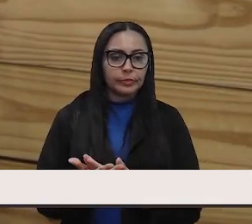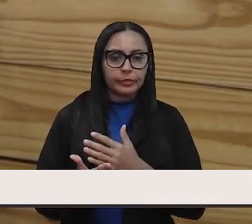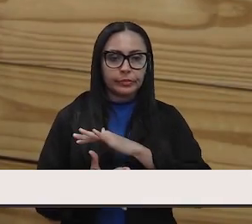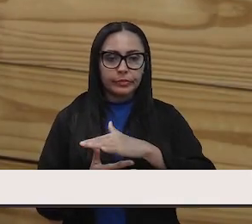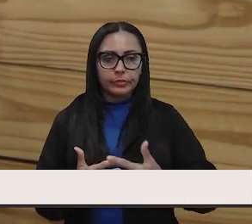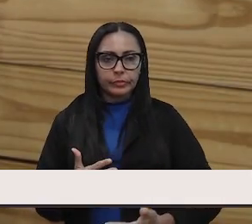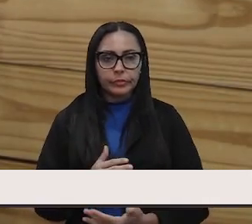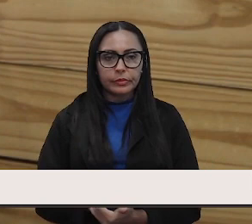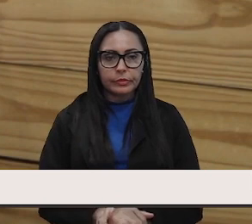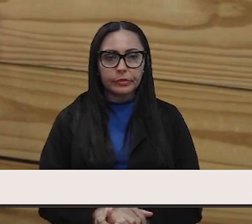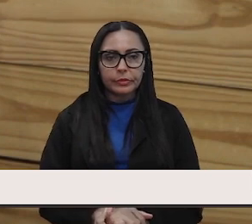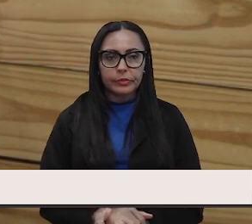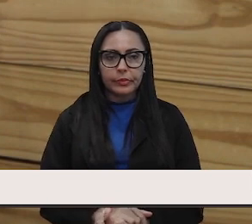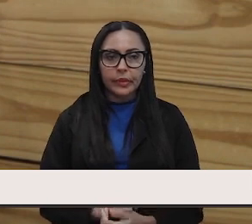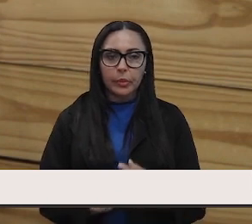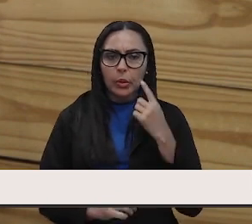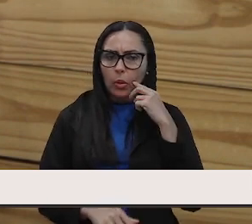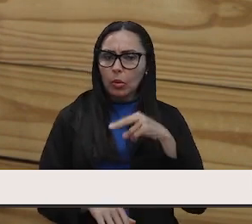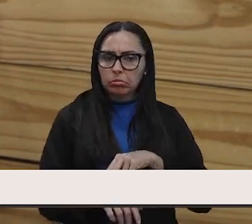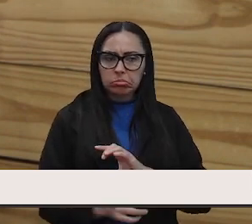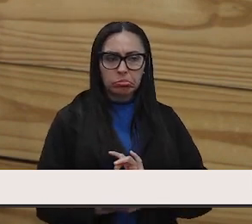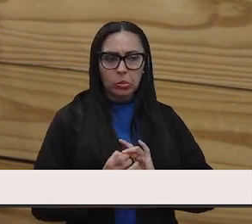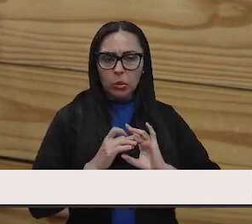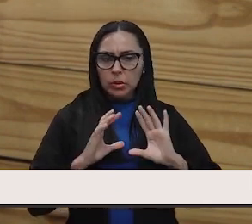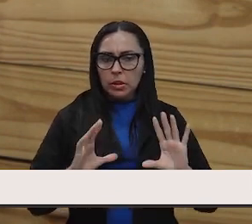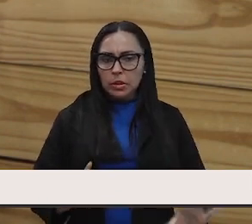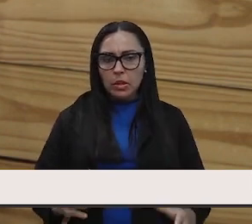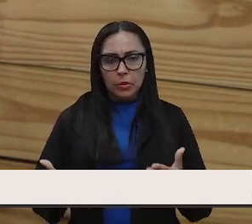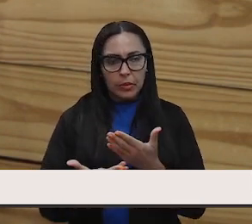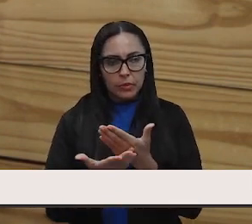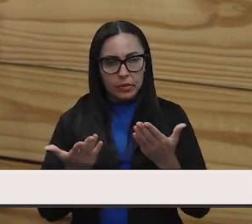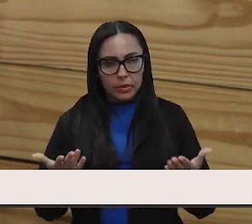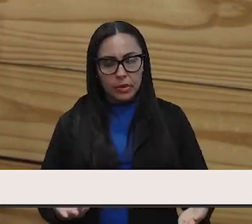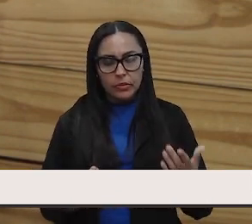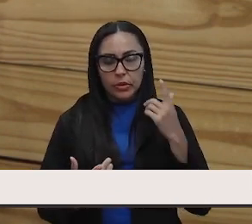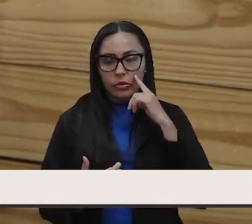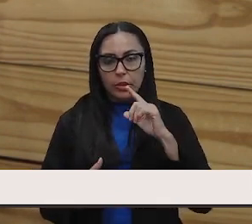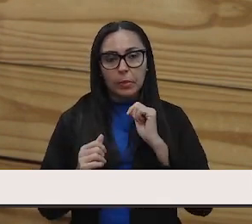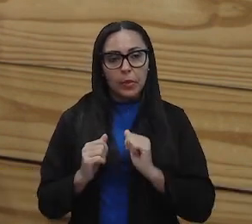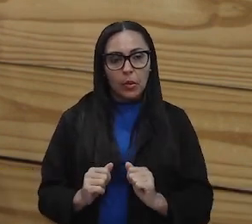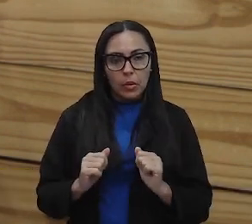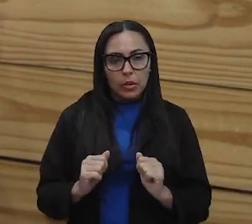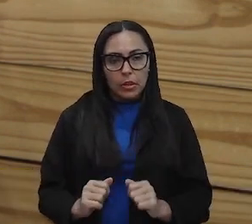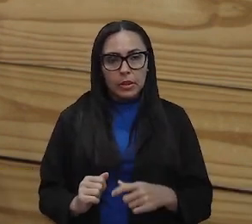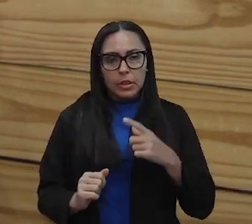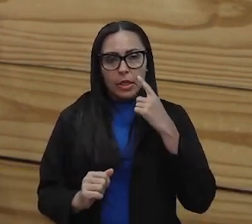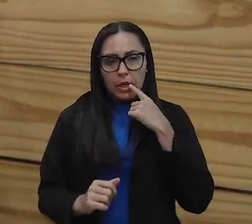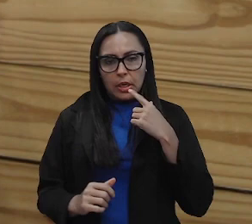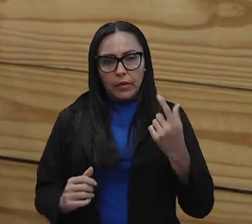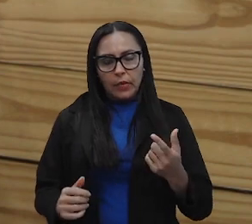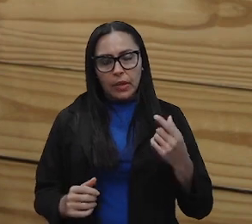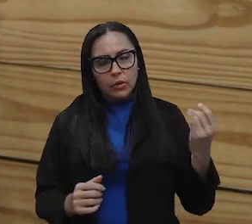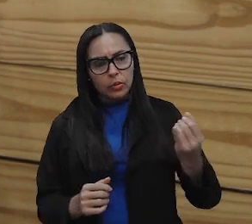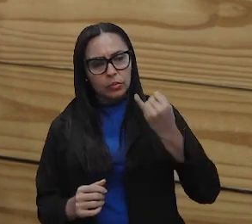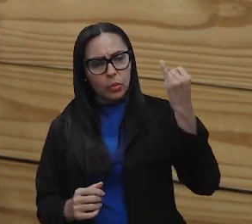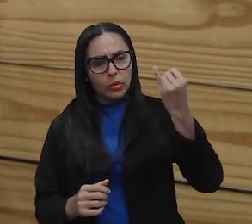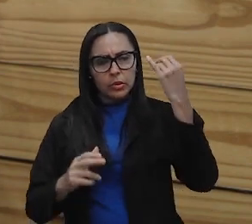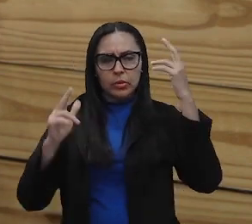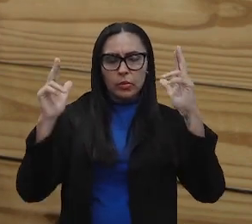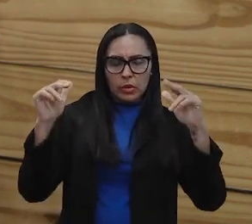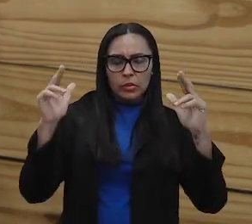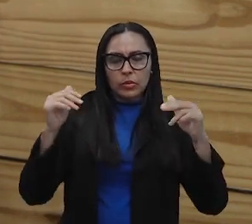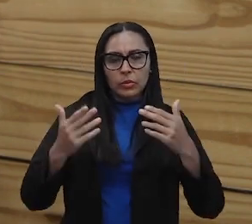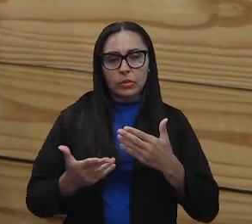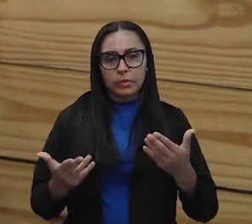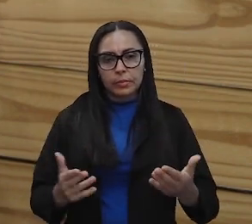aí eu me coloco à disposição de todos vocês, para que a gente possa abordar esse assunto que é tão importante, Meu nome é